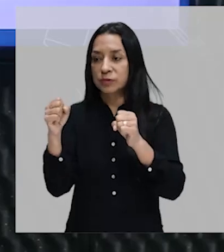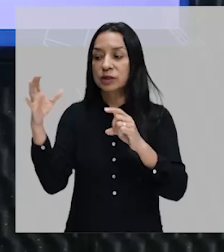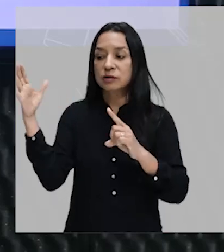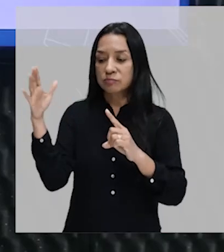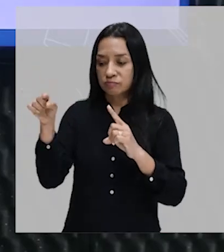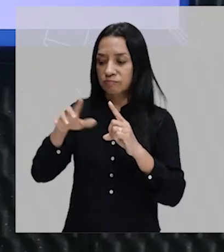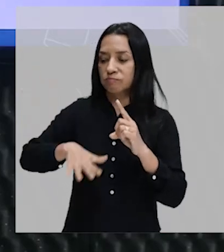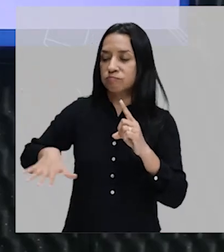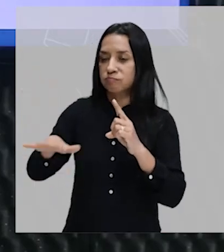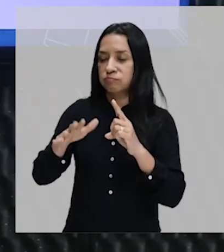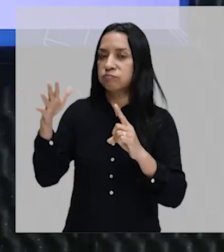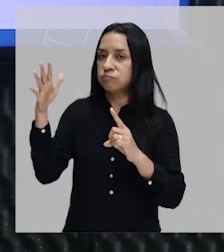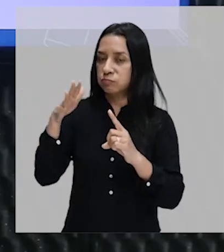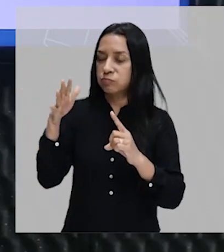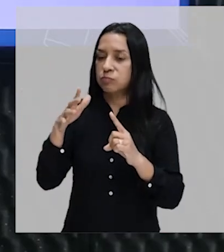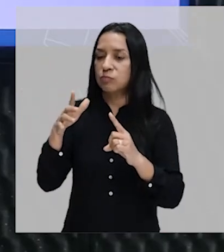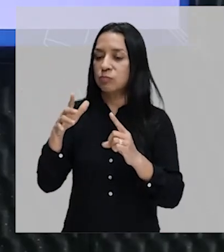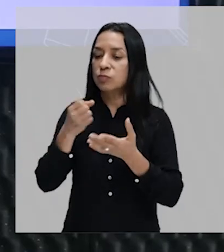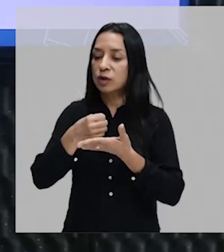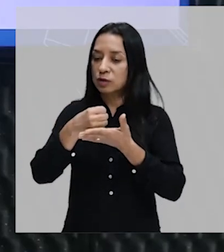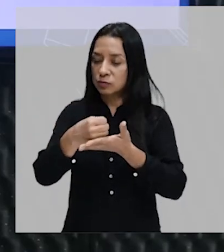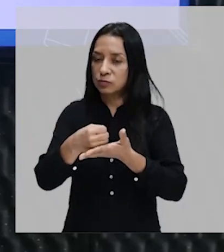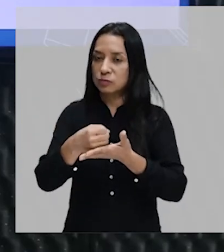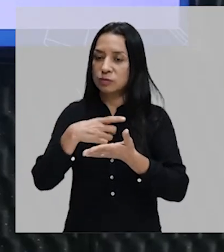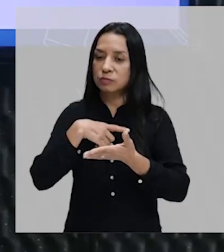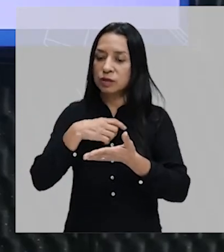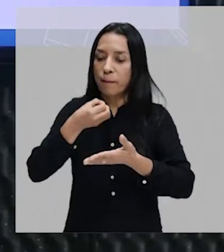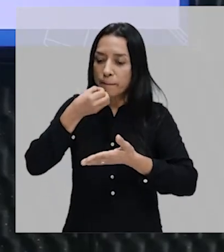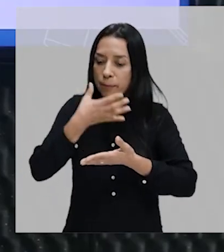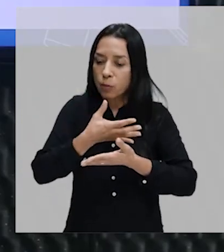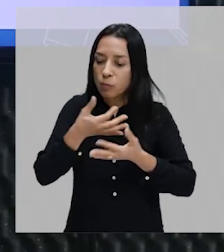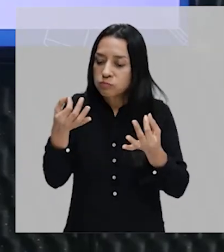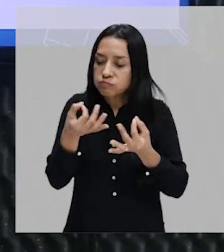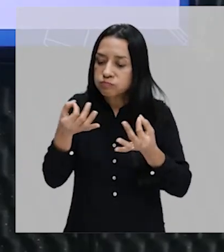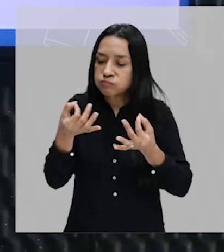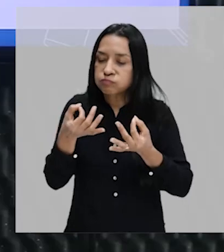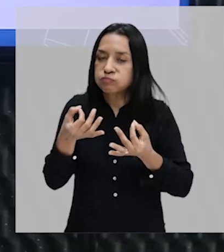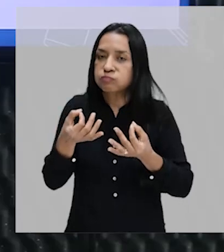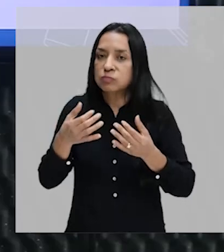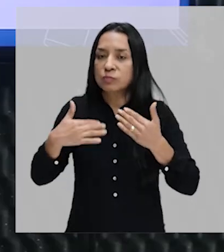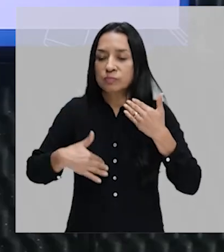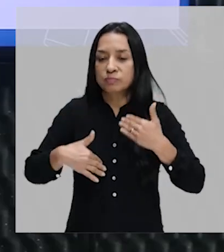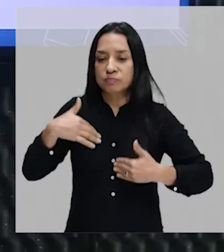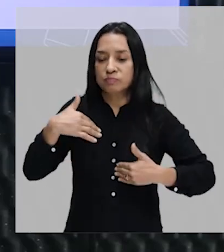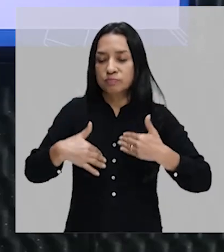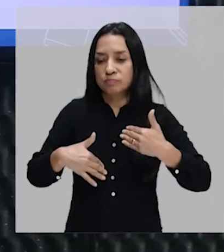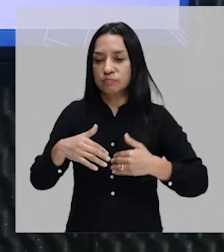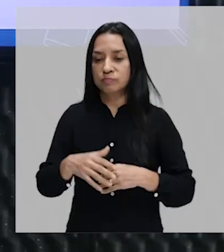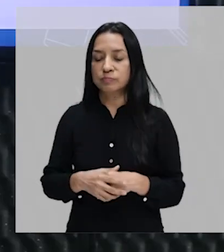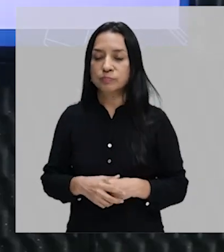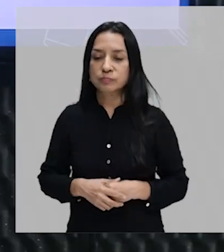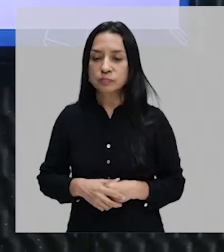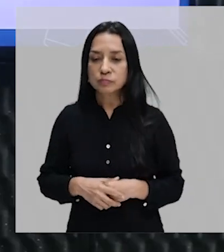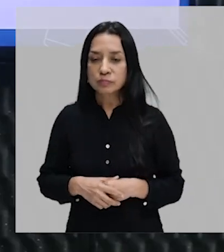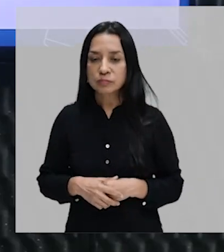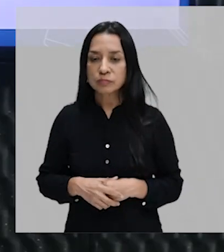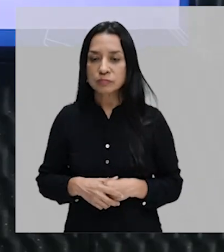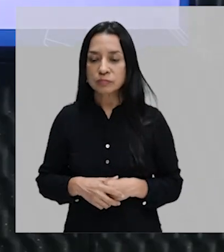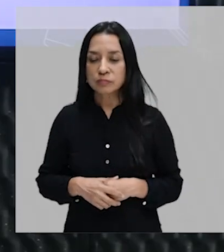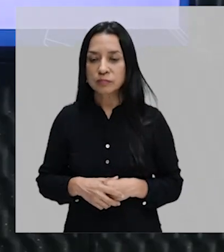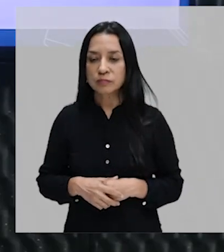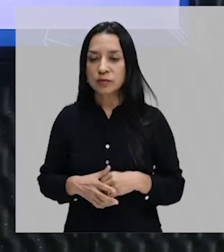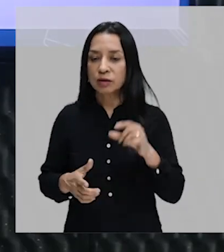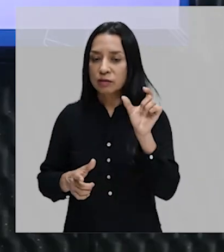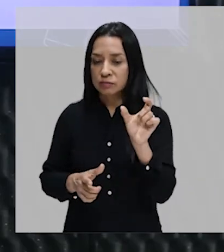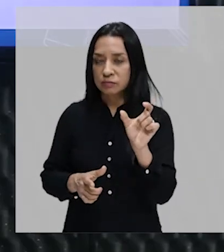tenha um bom condicionamento físico, tá? Então, esses termos aqui, fenótipo e genótipo, é devido a esse cara aqui,